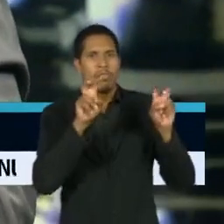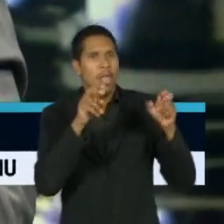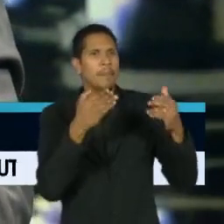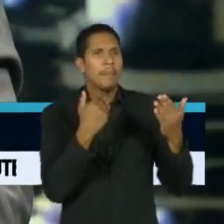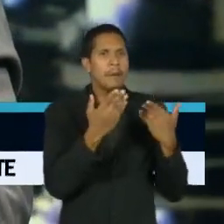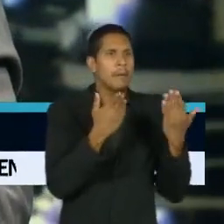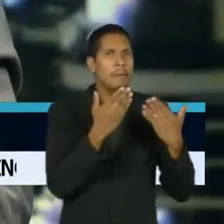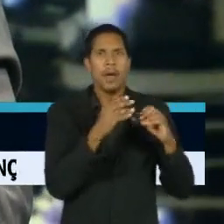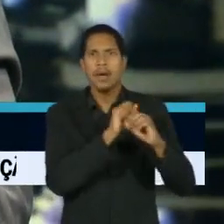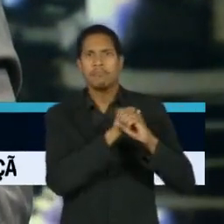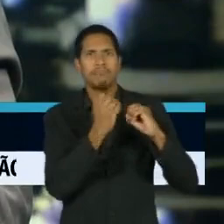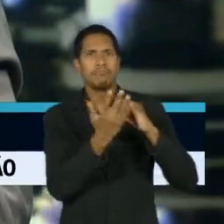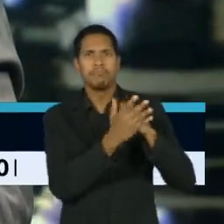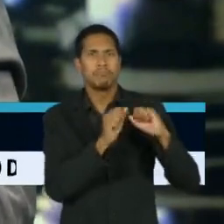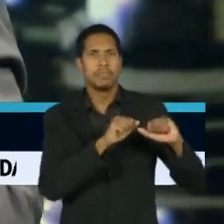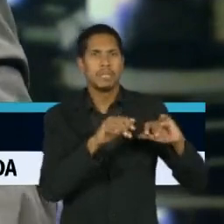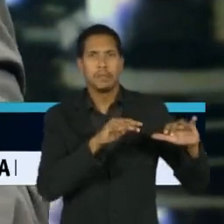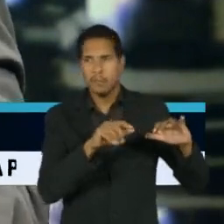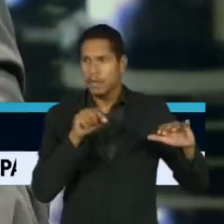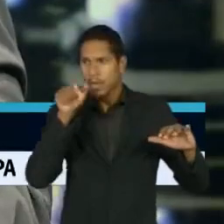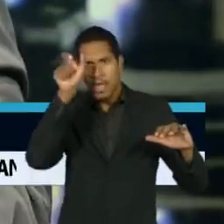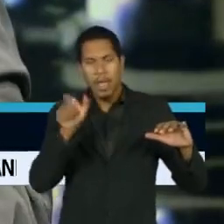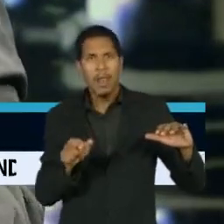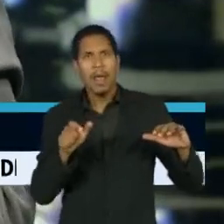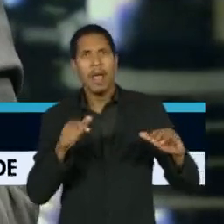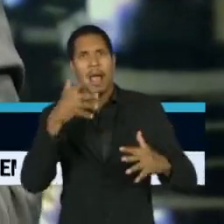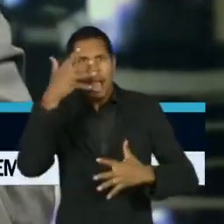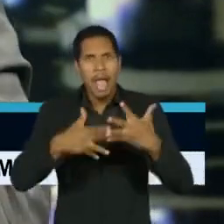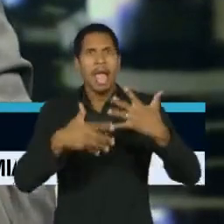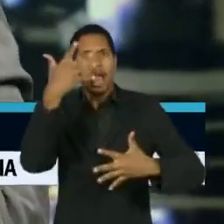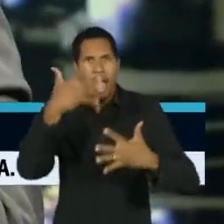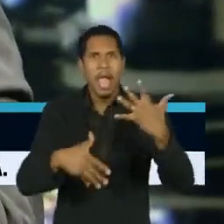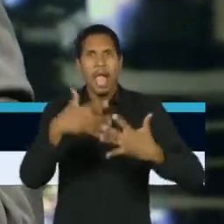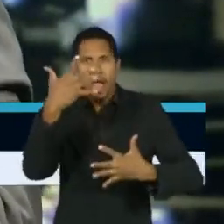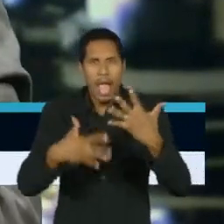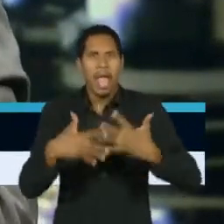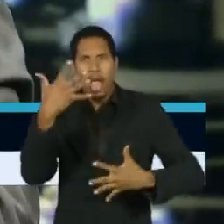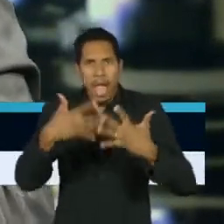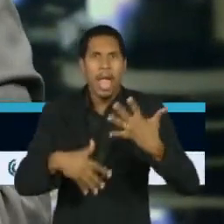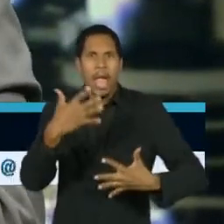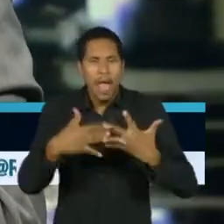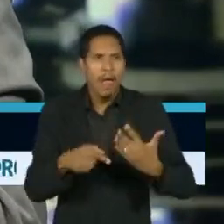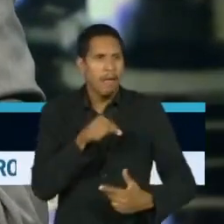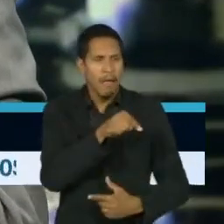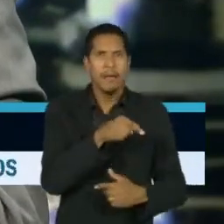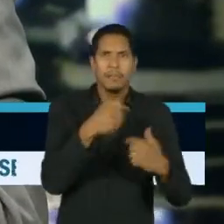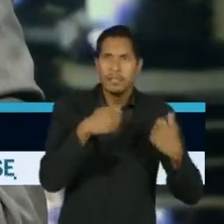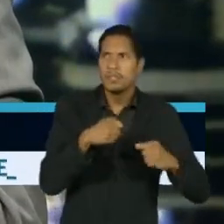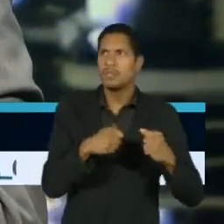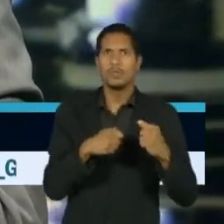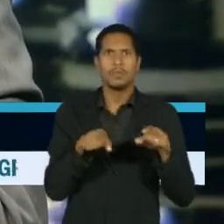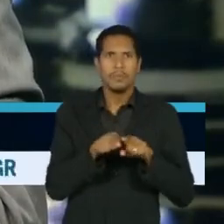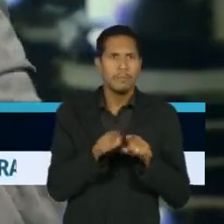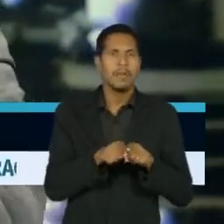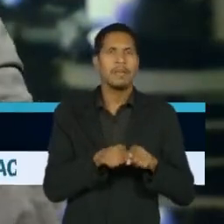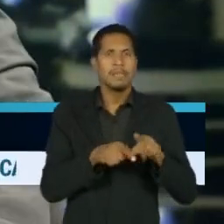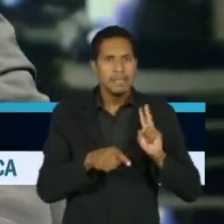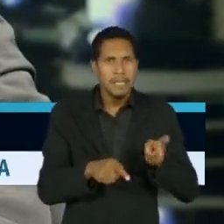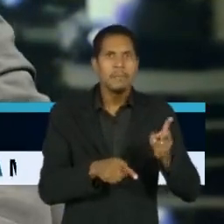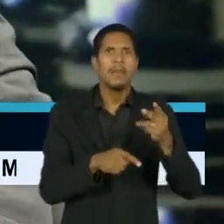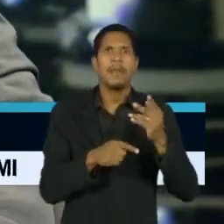porque o debate sobre a planície tem que ficar o tempo inteiro provando que você não está pensando como bolsonaro